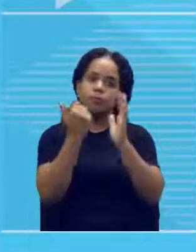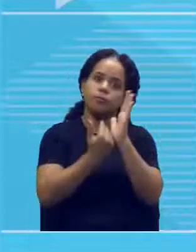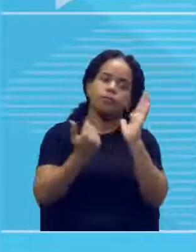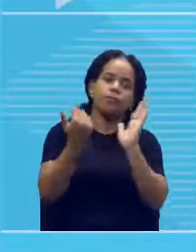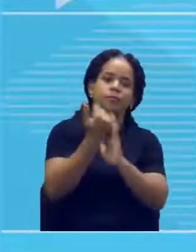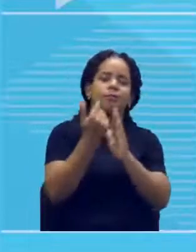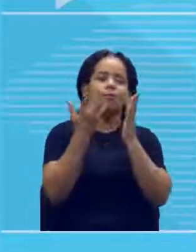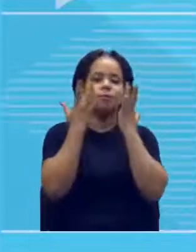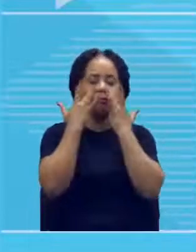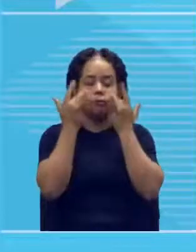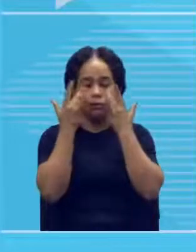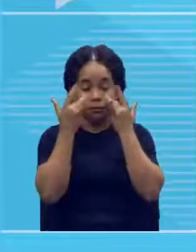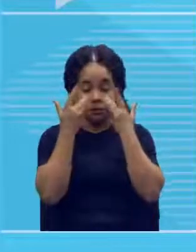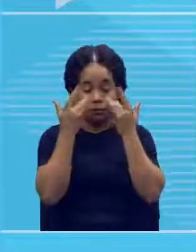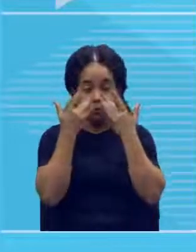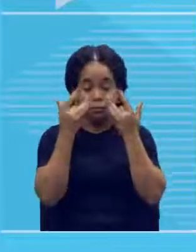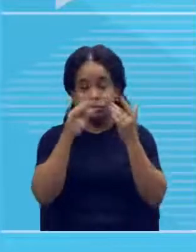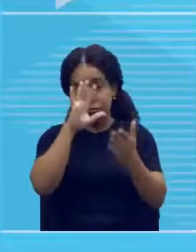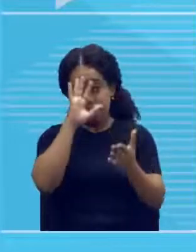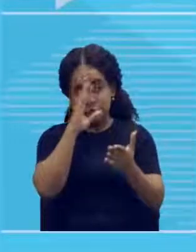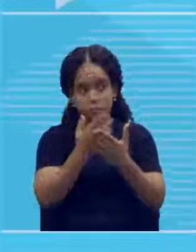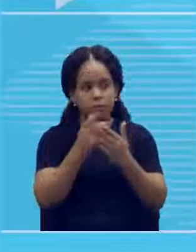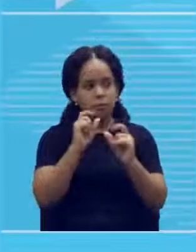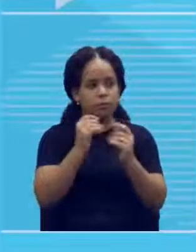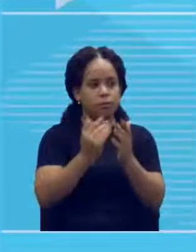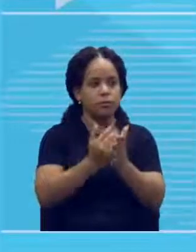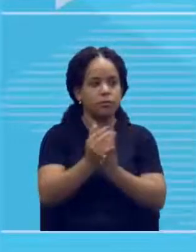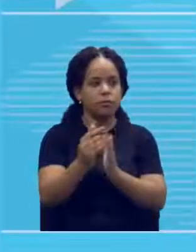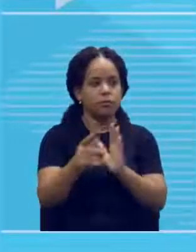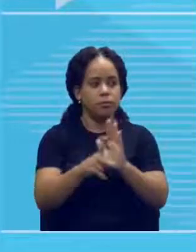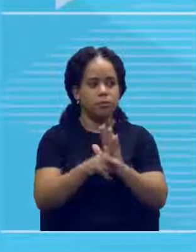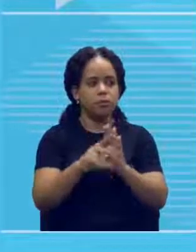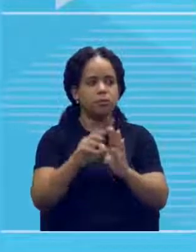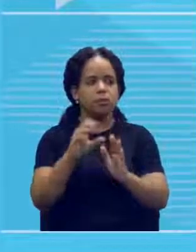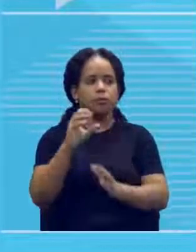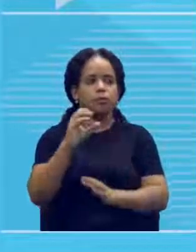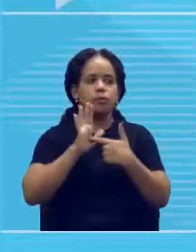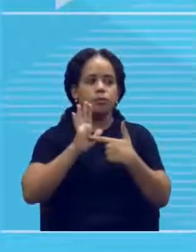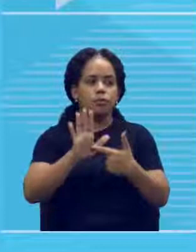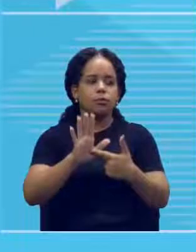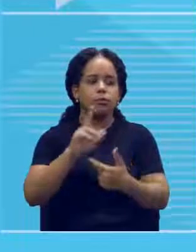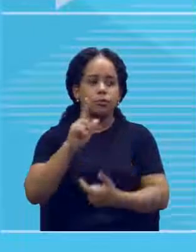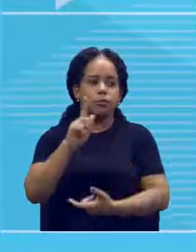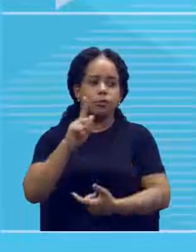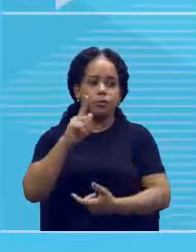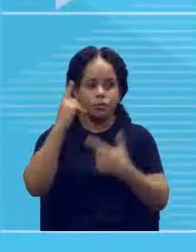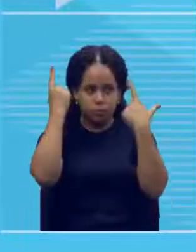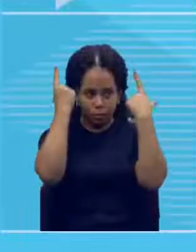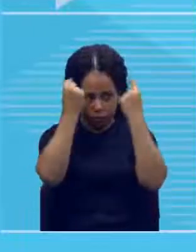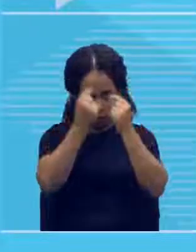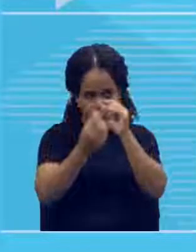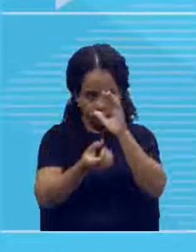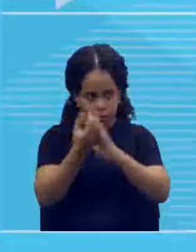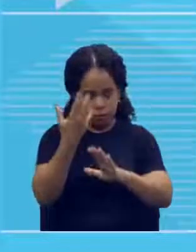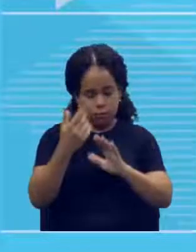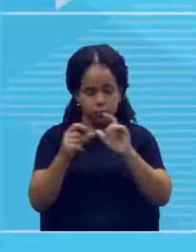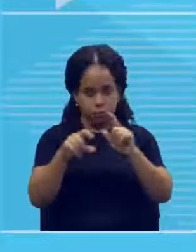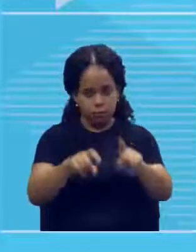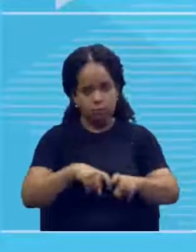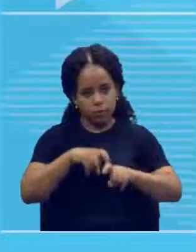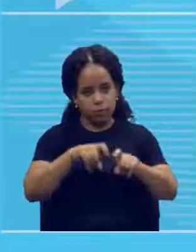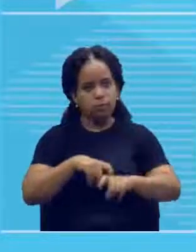teatral. Acredita-se que o início da orquestra grega nasceu com os